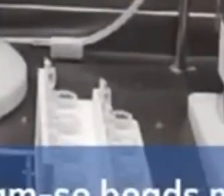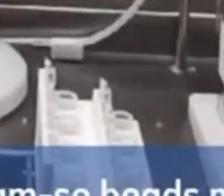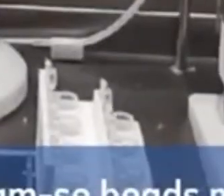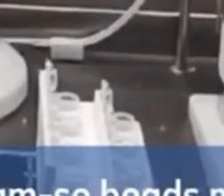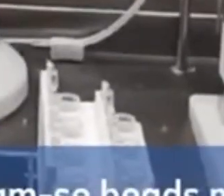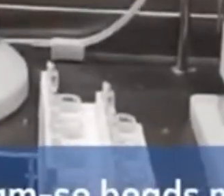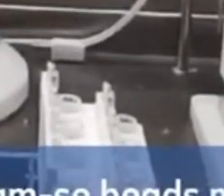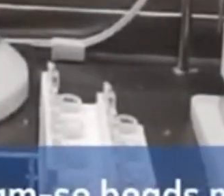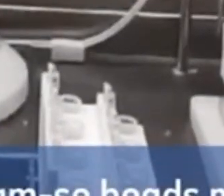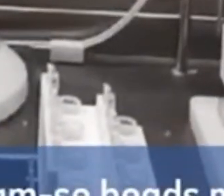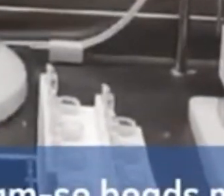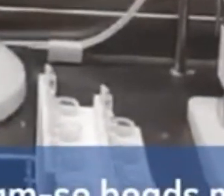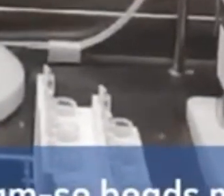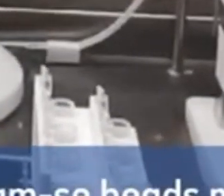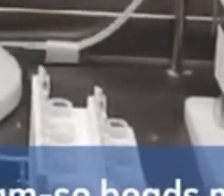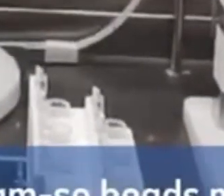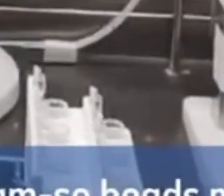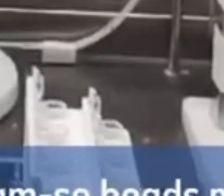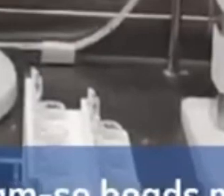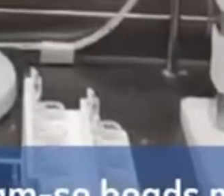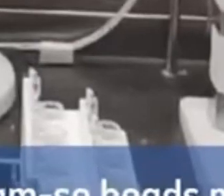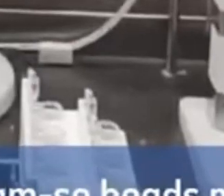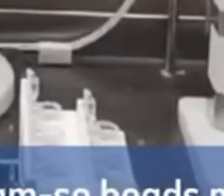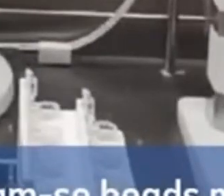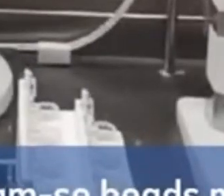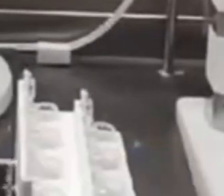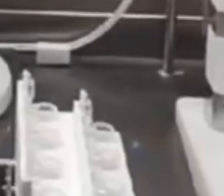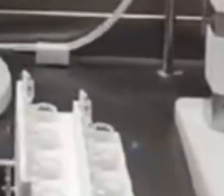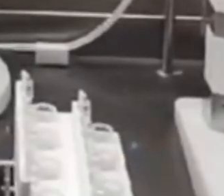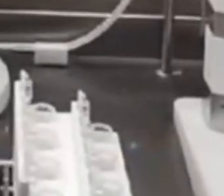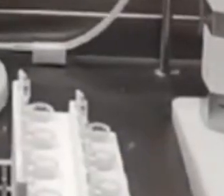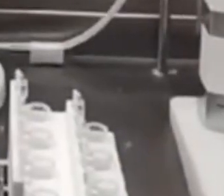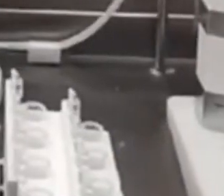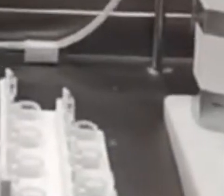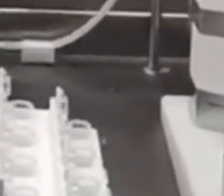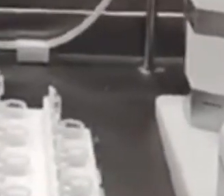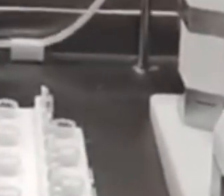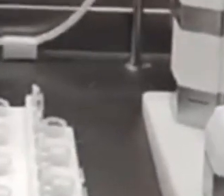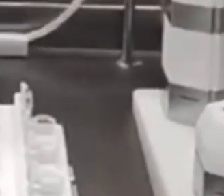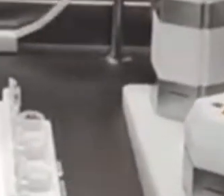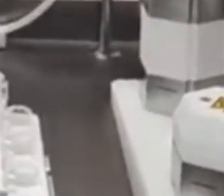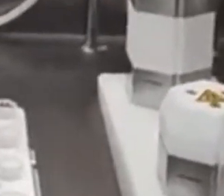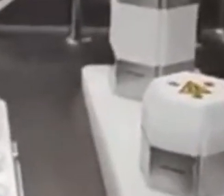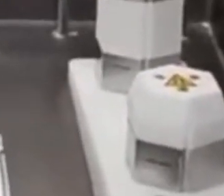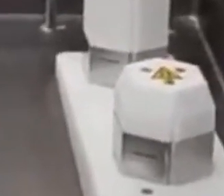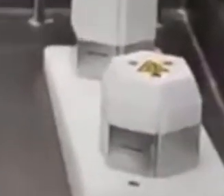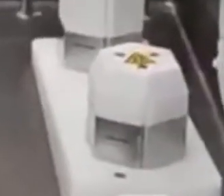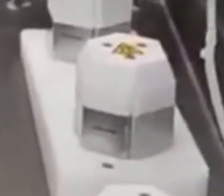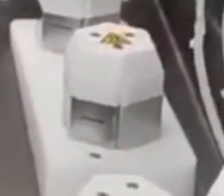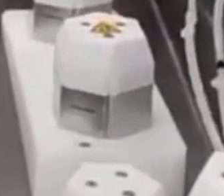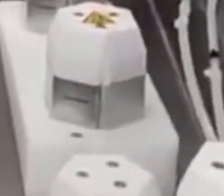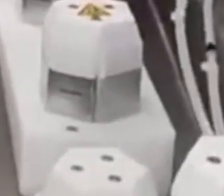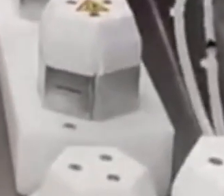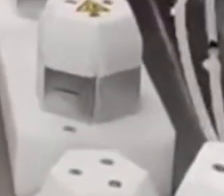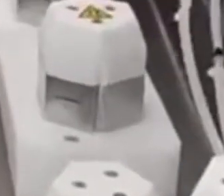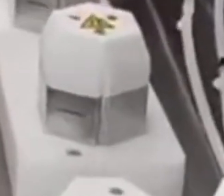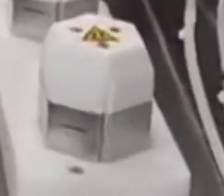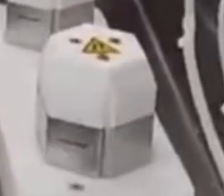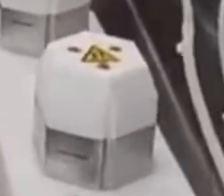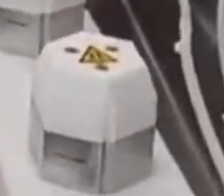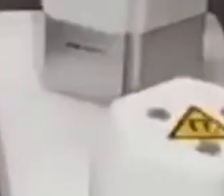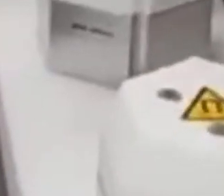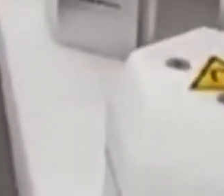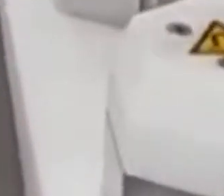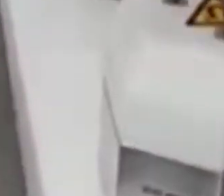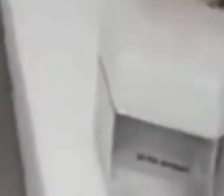totalmente funcional. Daqui a 2 semanas, nós vamos produzir o nosso primeiro lote de drug substance em área de